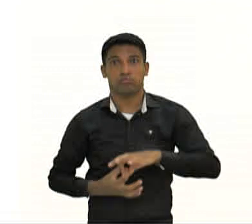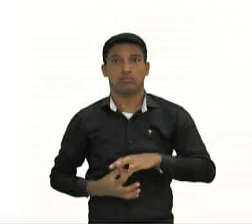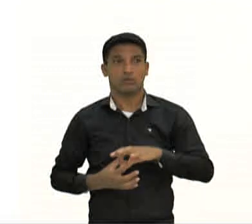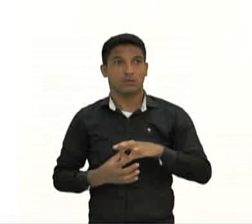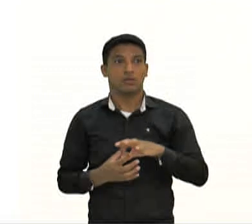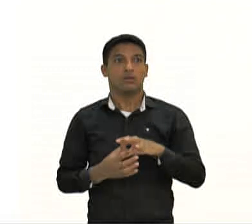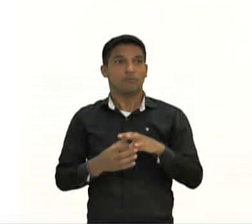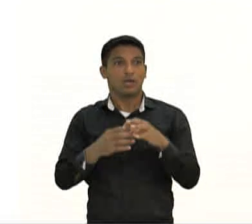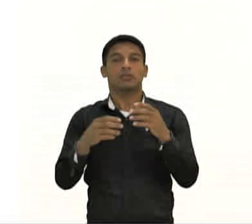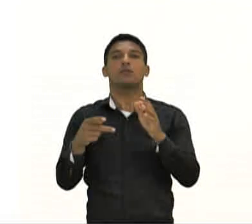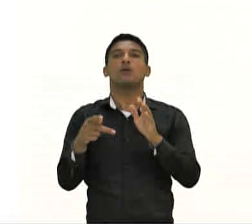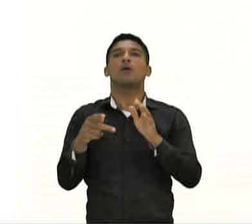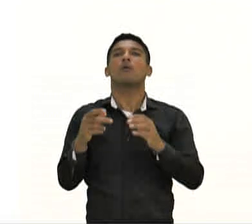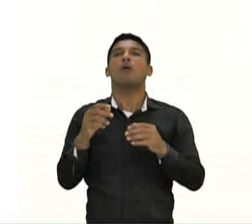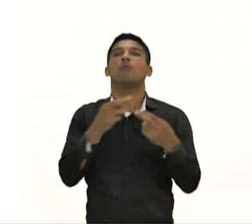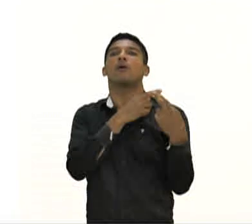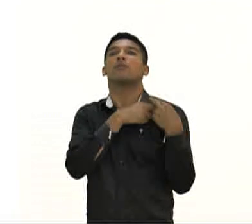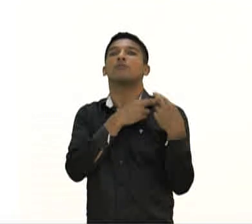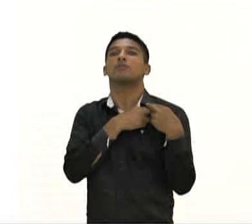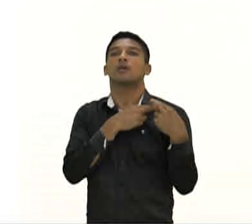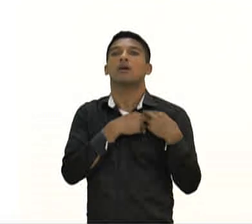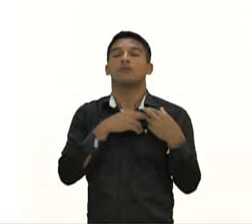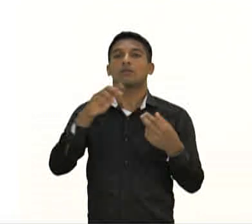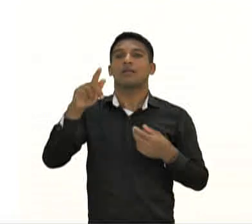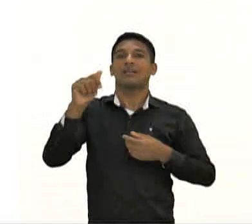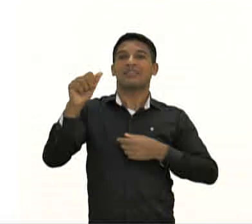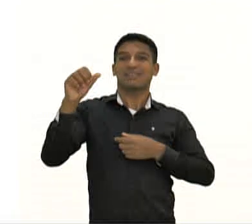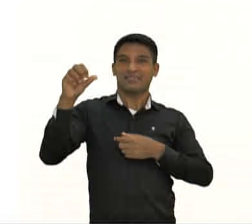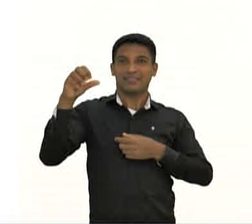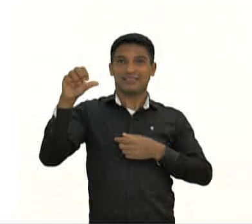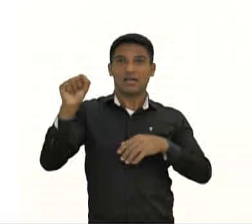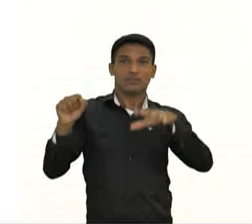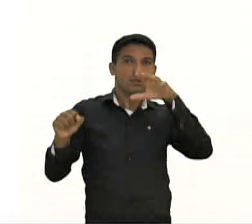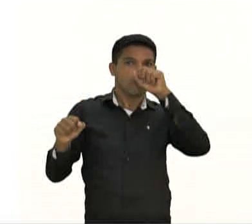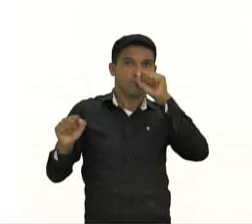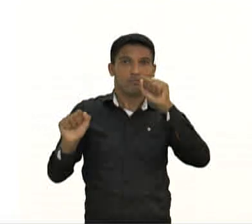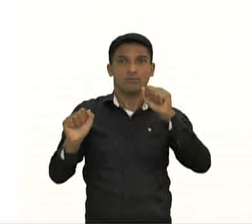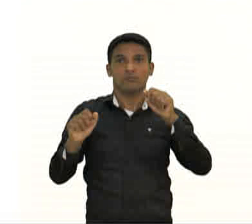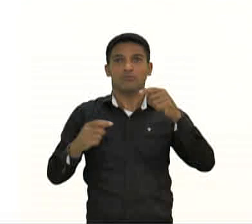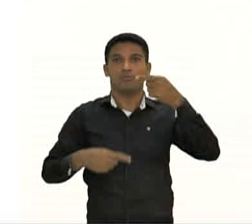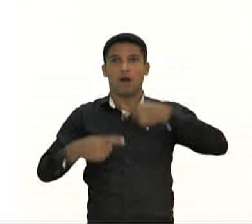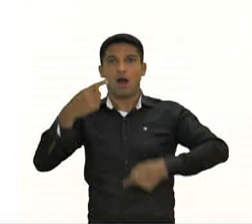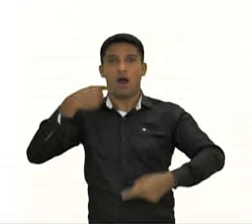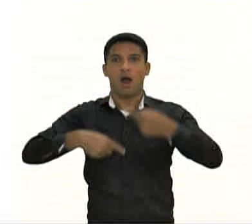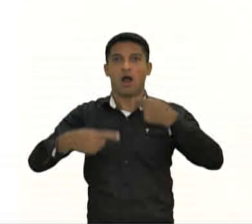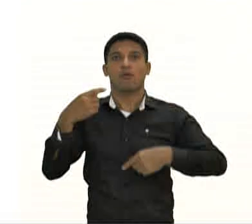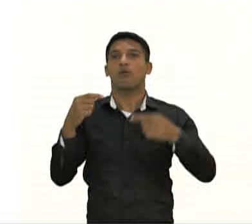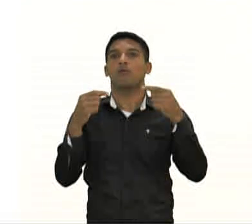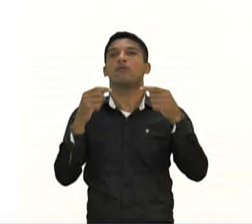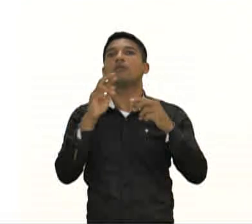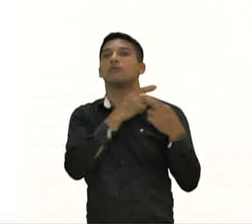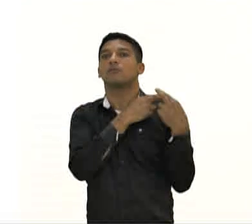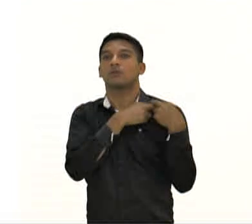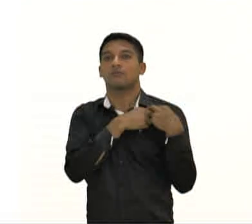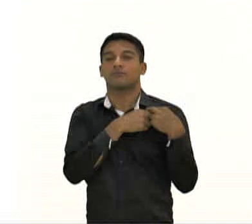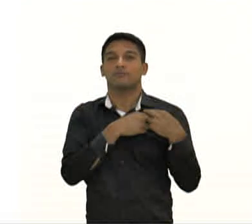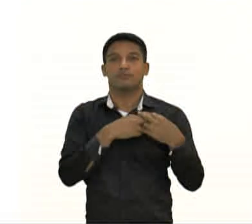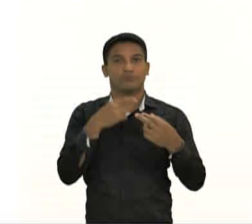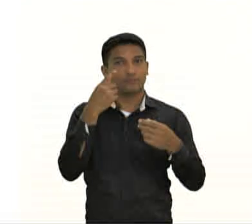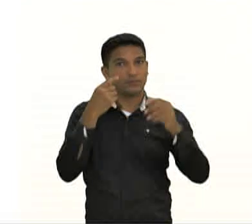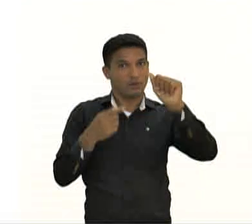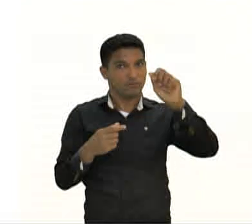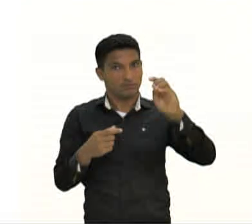A, nervoso, B, respiratório, C, digestório ou D, circulatório. Já voltamos com a resposta.